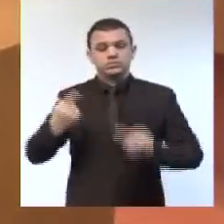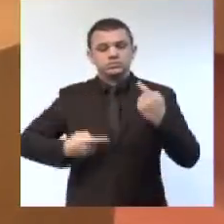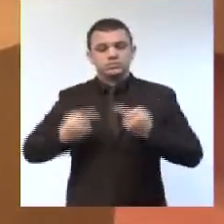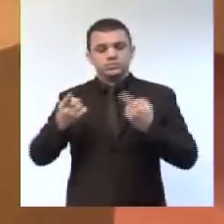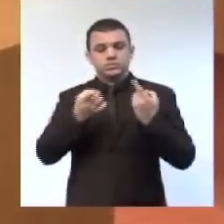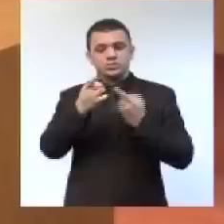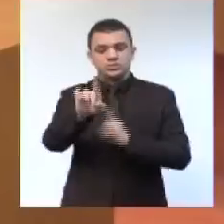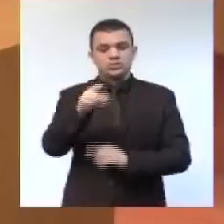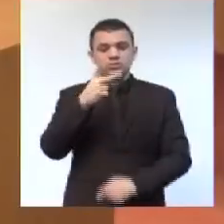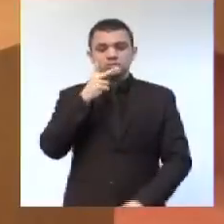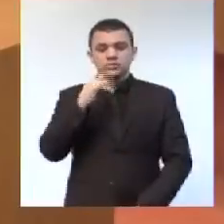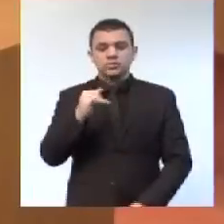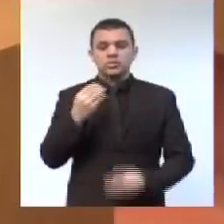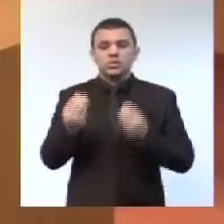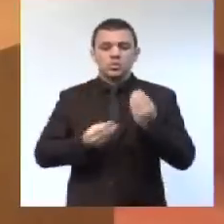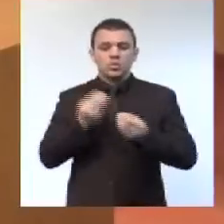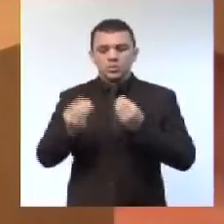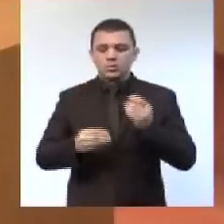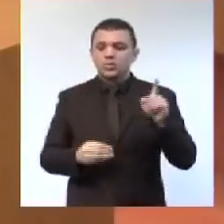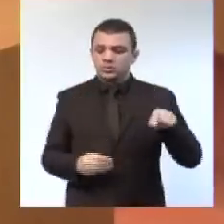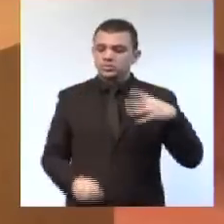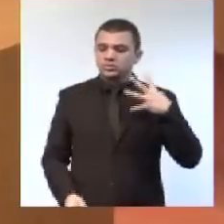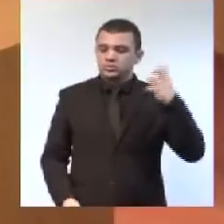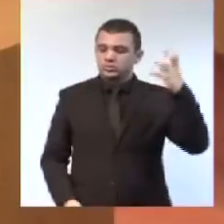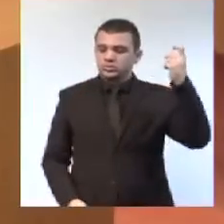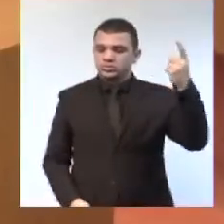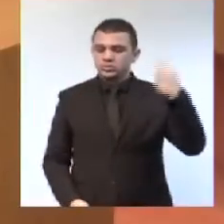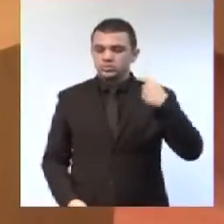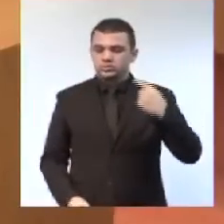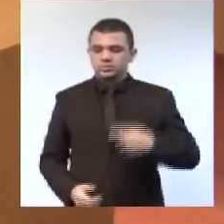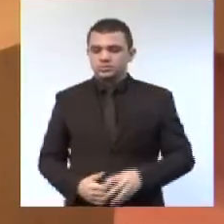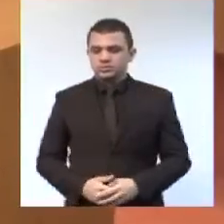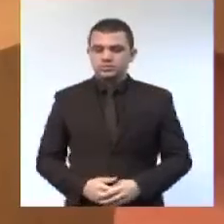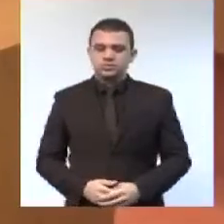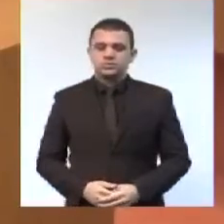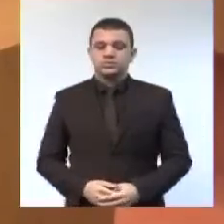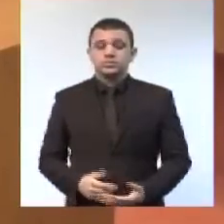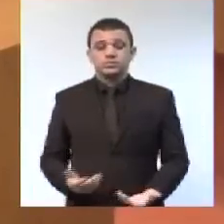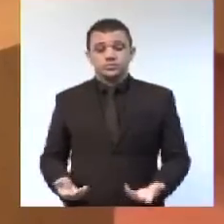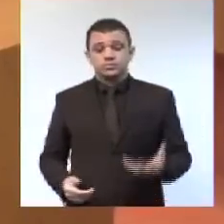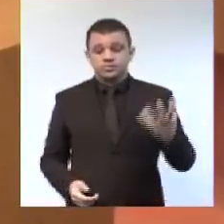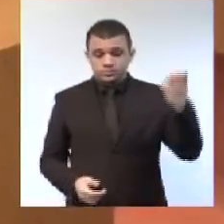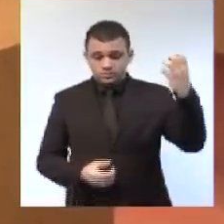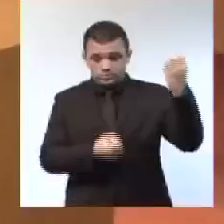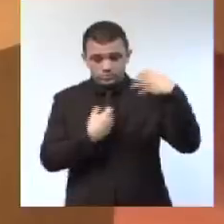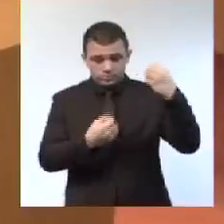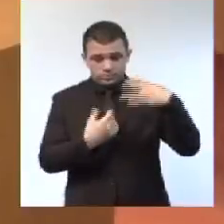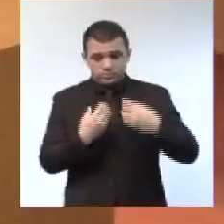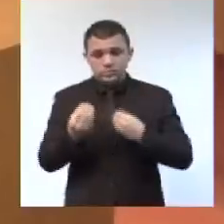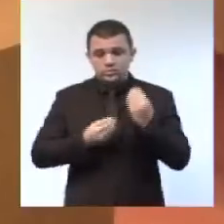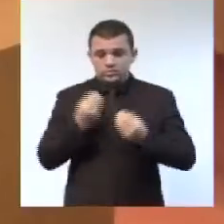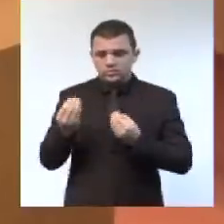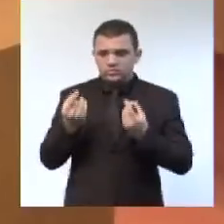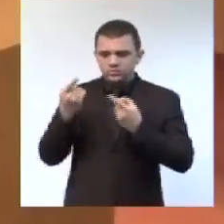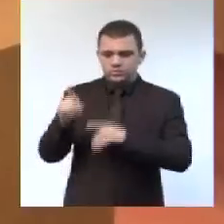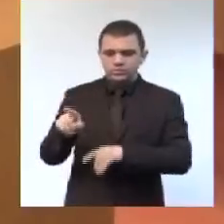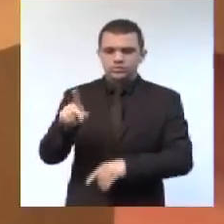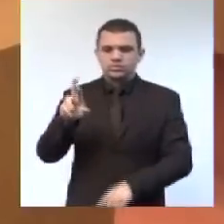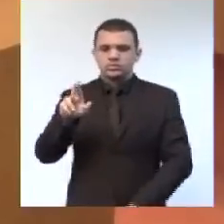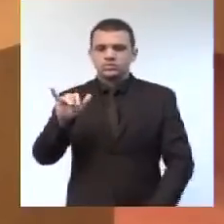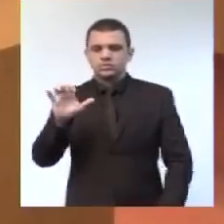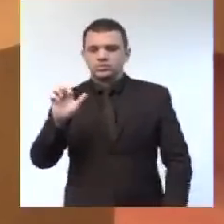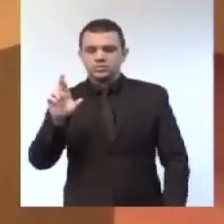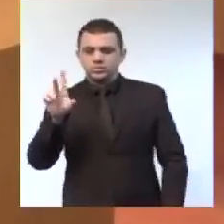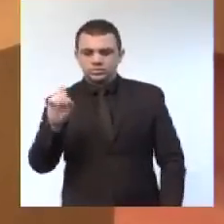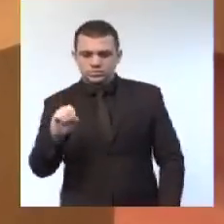pai a mando da governadora Rosiana. Porque quando eu me entendi como militante do PMDB, o seu